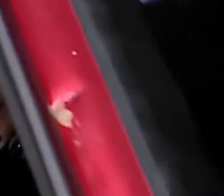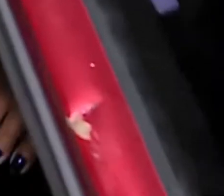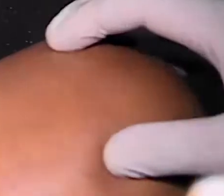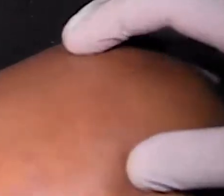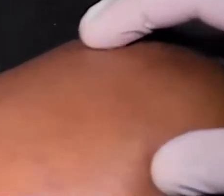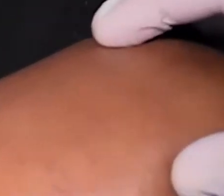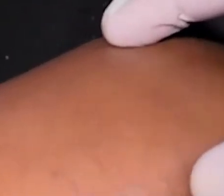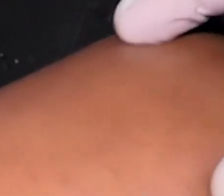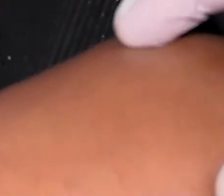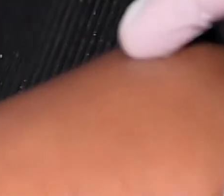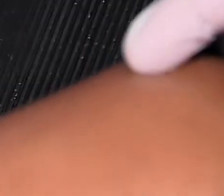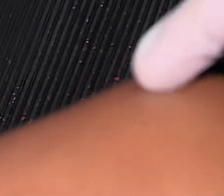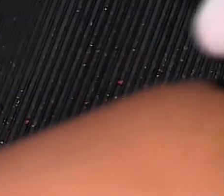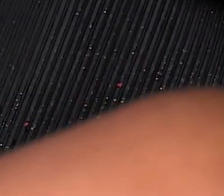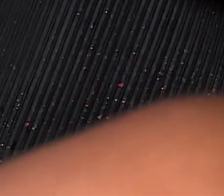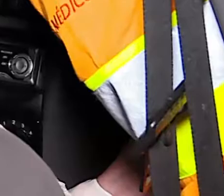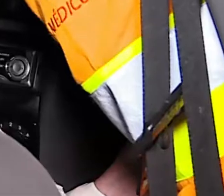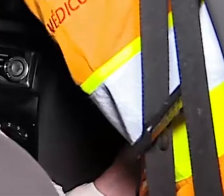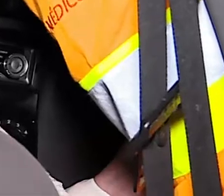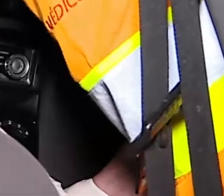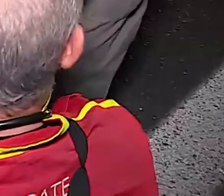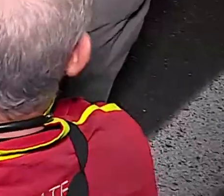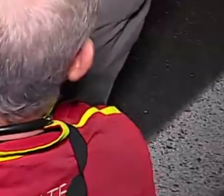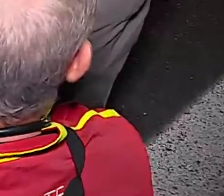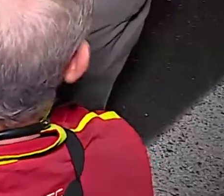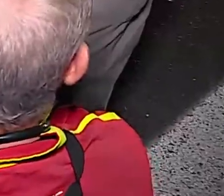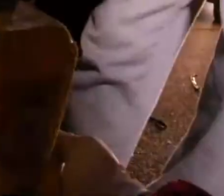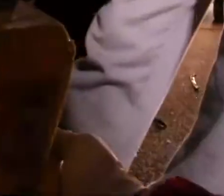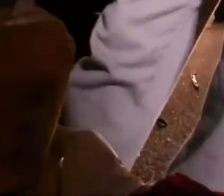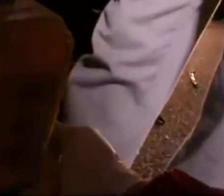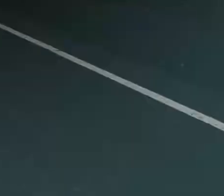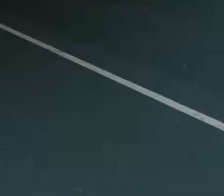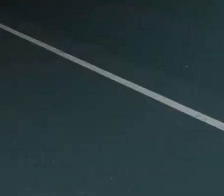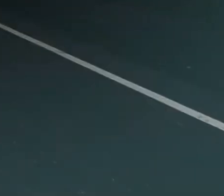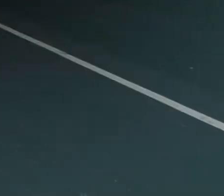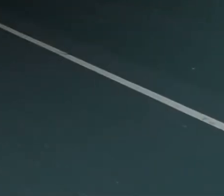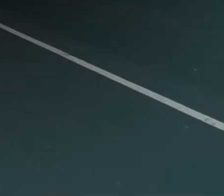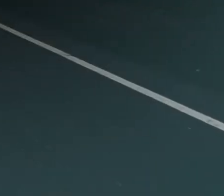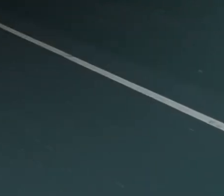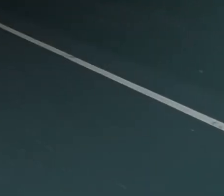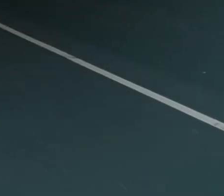Consegue mexer o pé? Sim. Não? Um, dois, três.